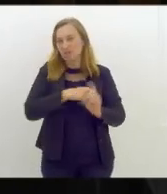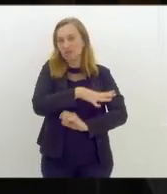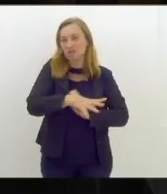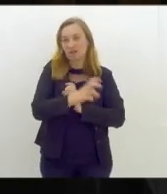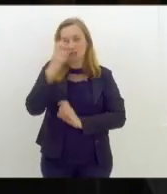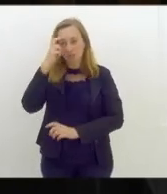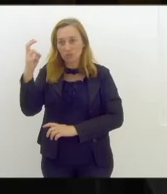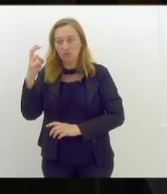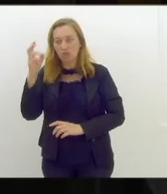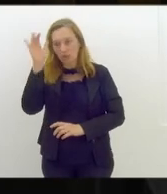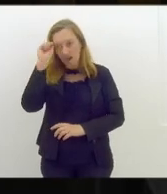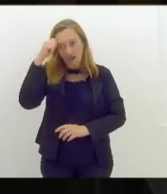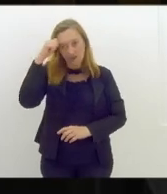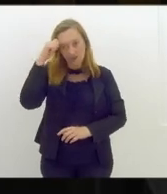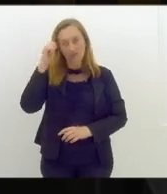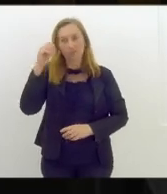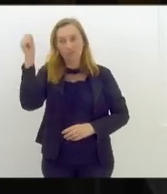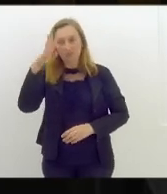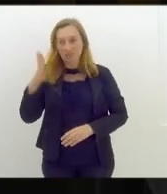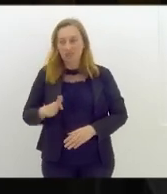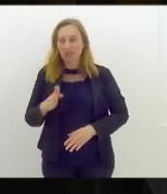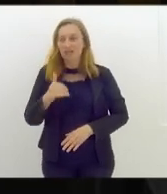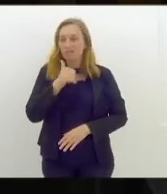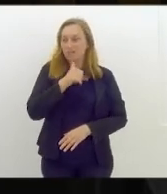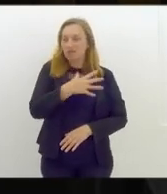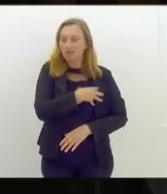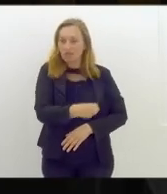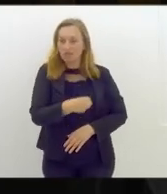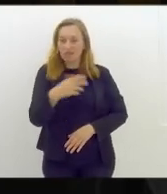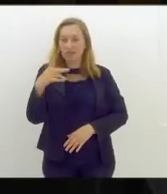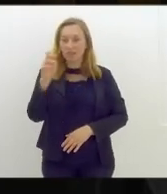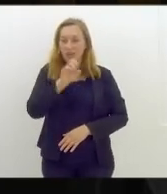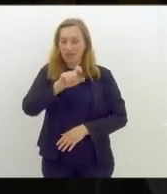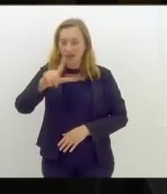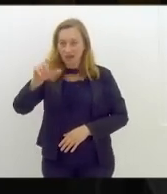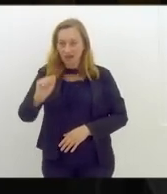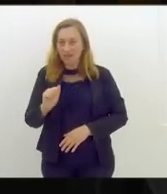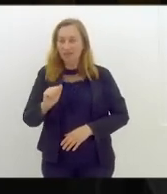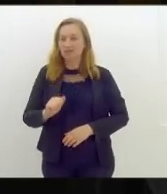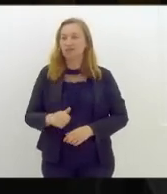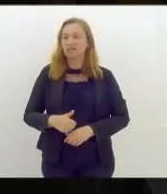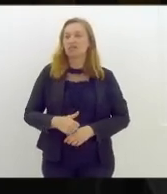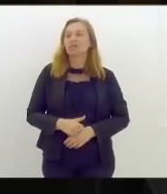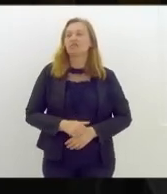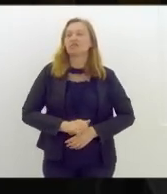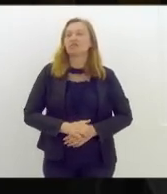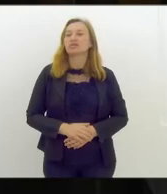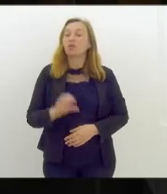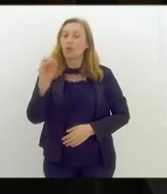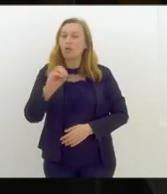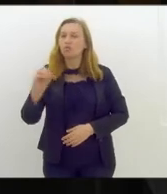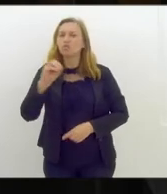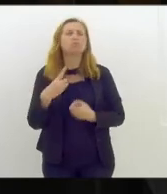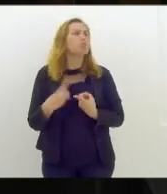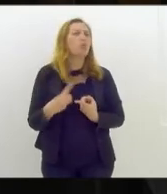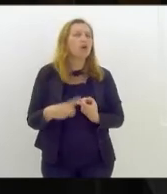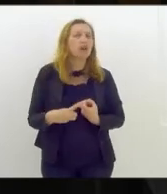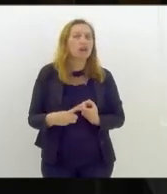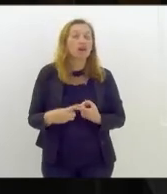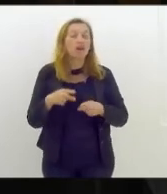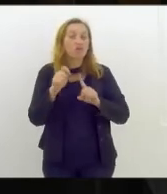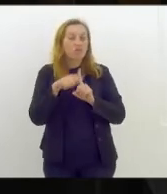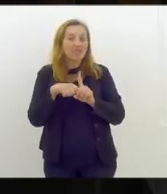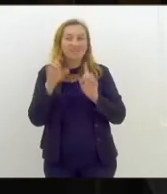cultural afro-brasileira, né? A minha filha, Gabriela Zimmer. O item 1 foi, o item 2 é outubro. Por que outubro? Outubro é um mês